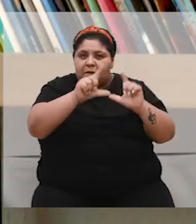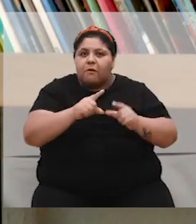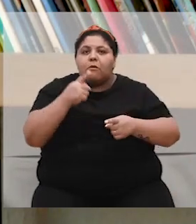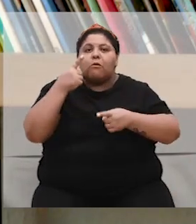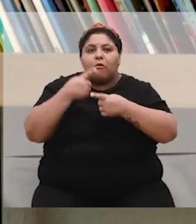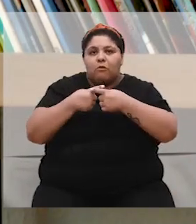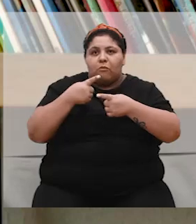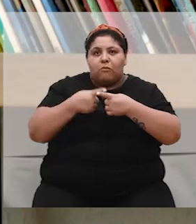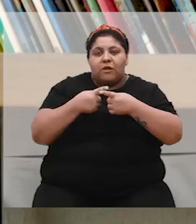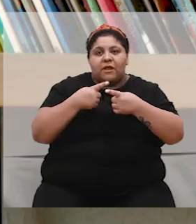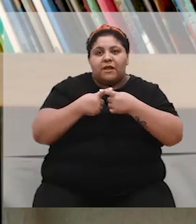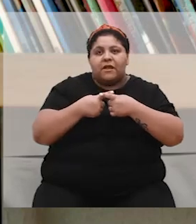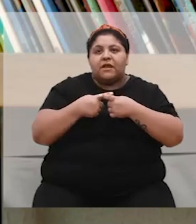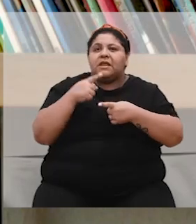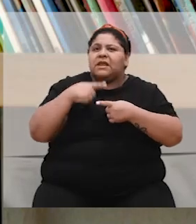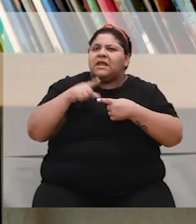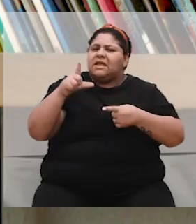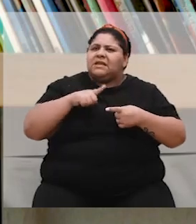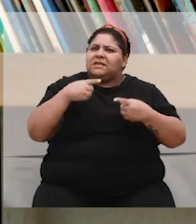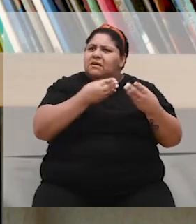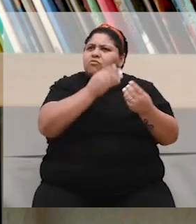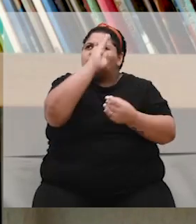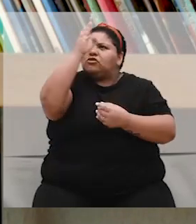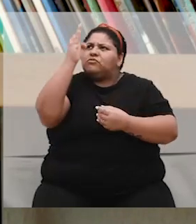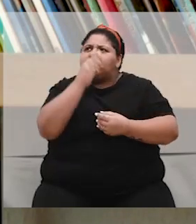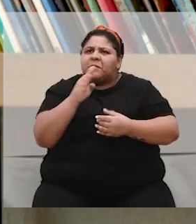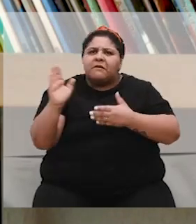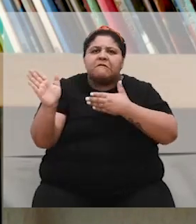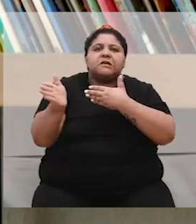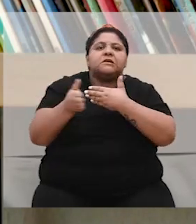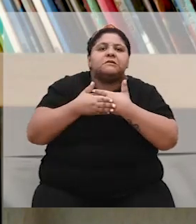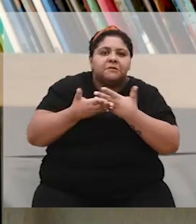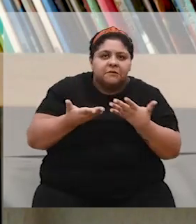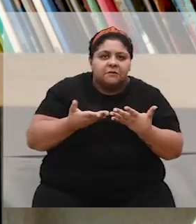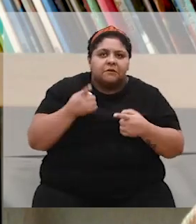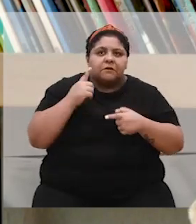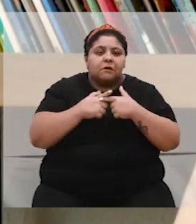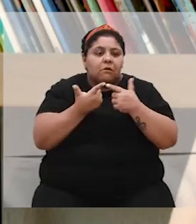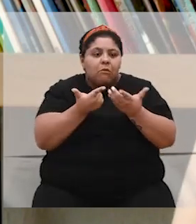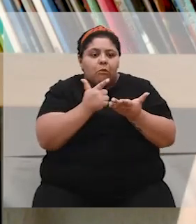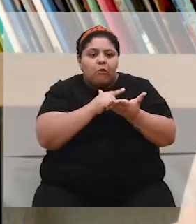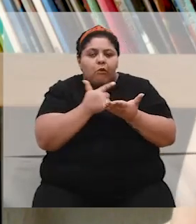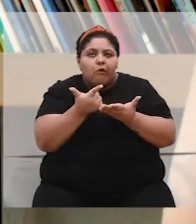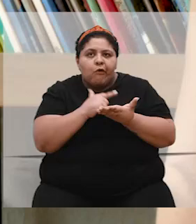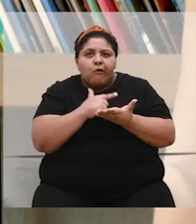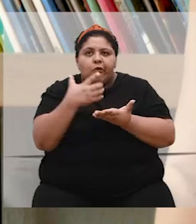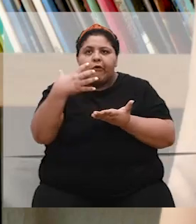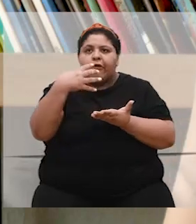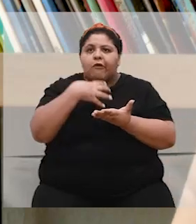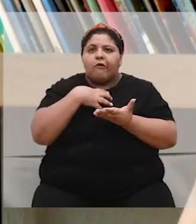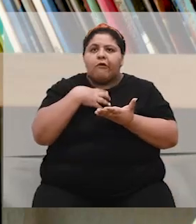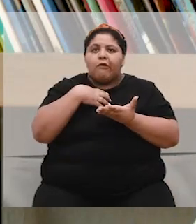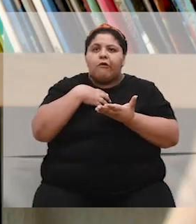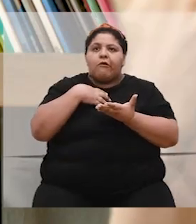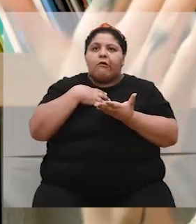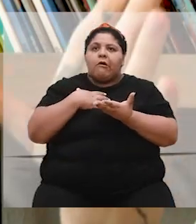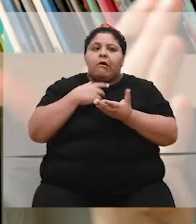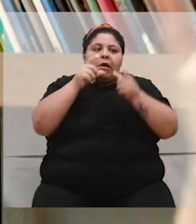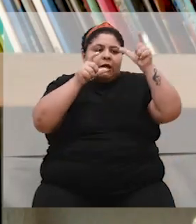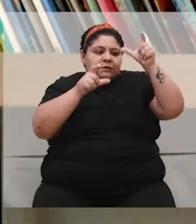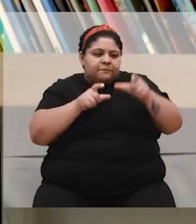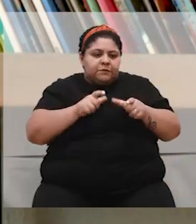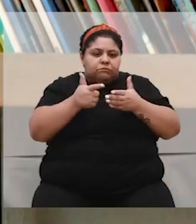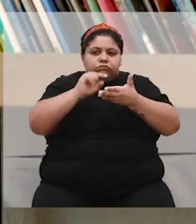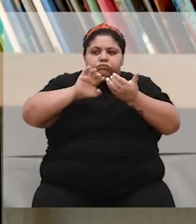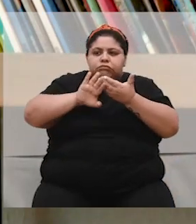leiam menos. Porque se não fosse isso, por que tem tantas bibliotecas sendo fechadas? Por que o livro está sendo, de alguma maneira,